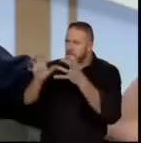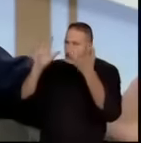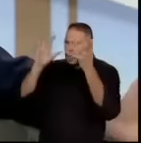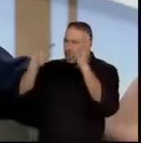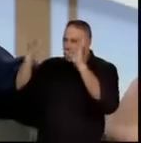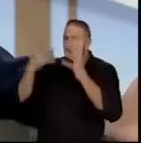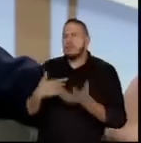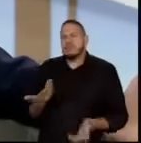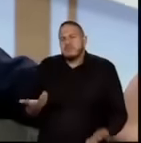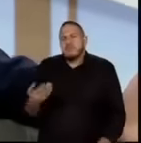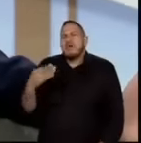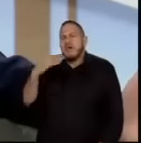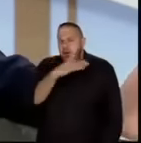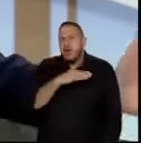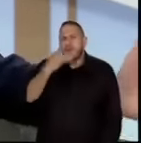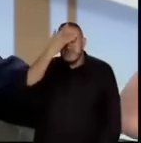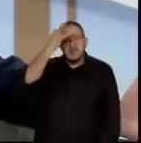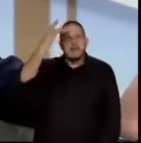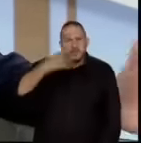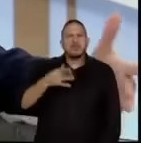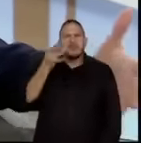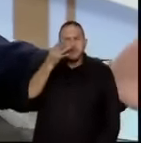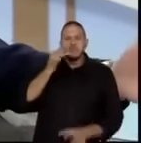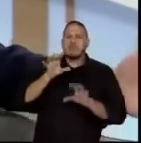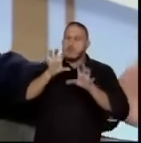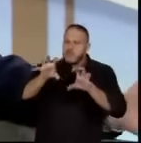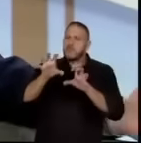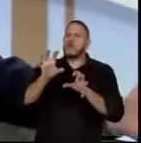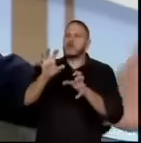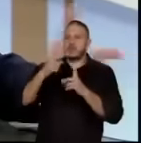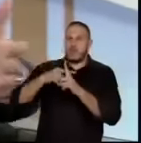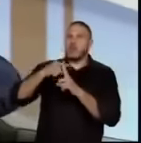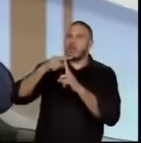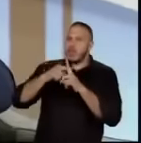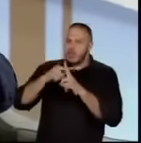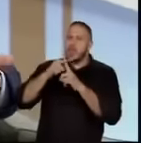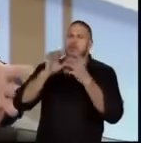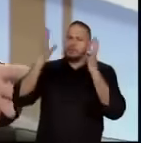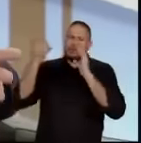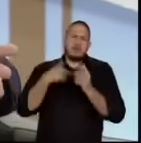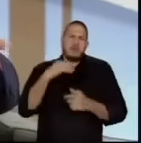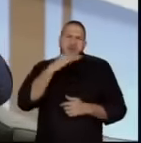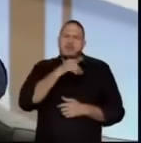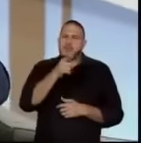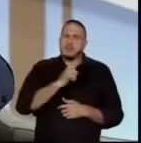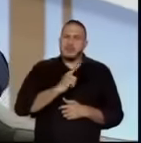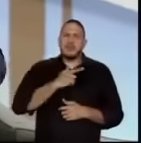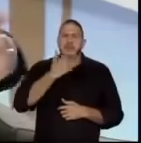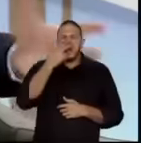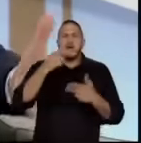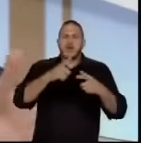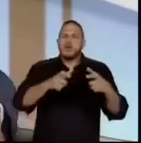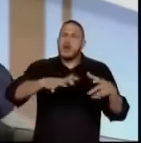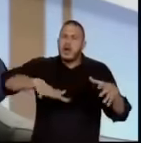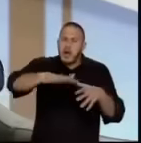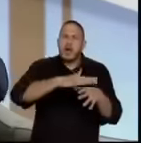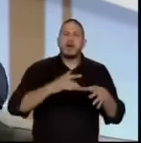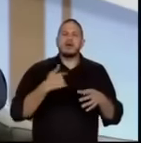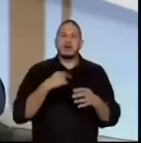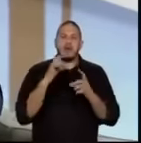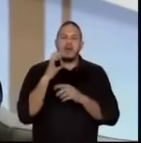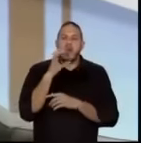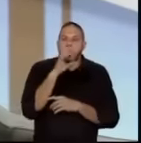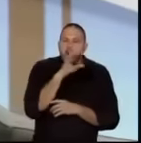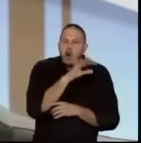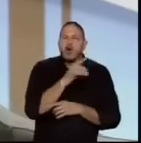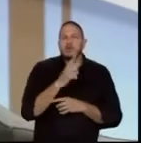algum grau de influência sobre o clima, sobre a temperatura, é claro que tem, é só nós olharmos os lugares onde tem foco de concentração de calor e tudo